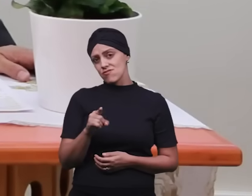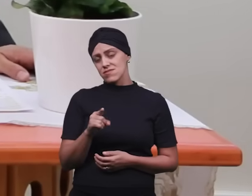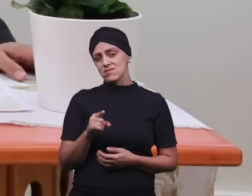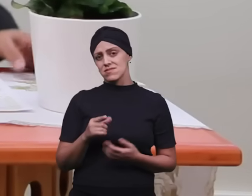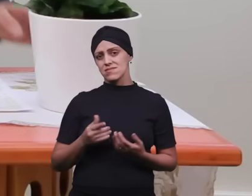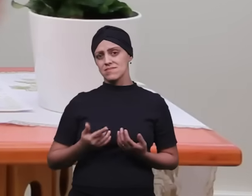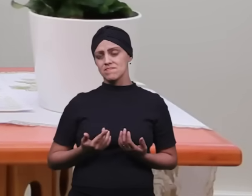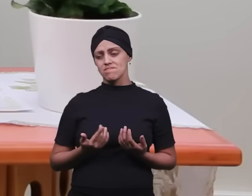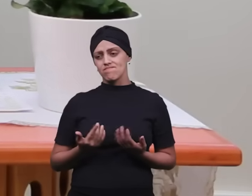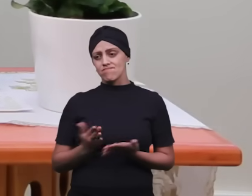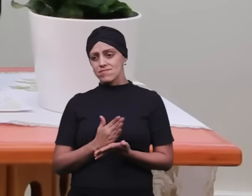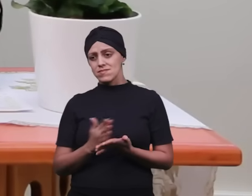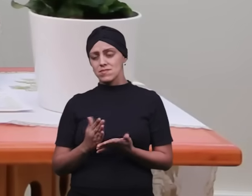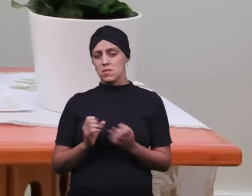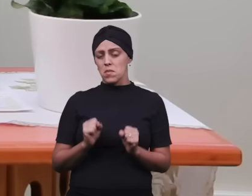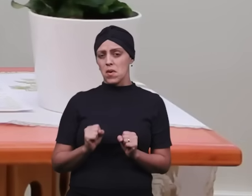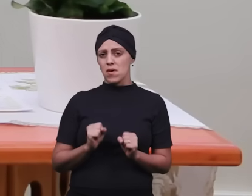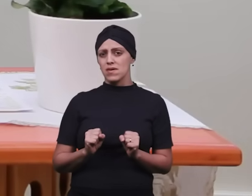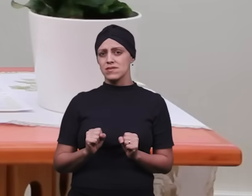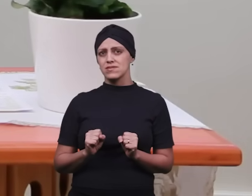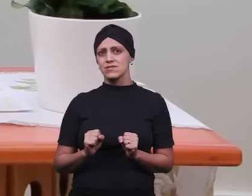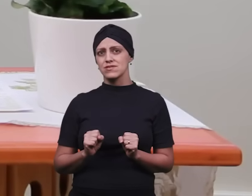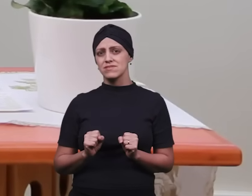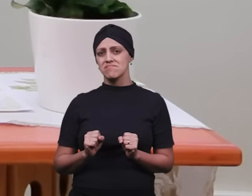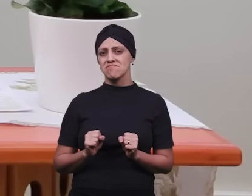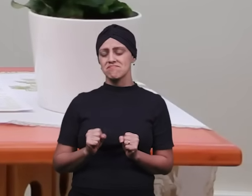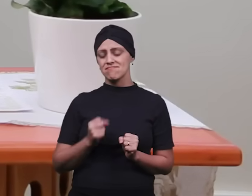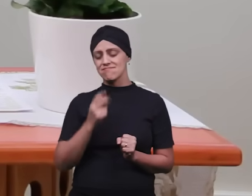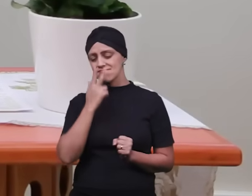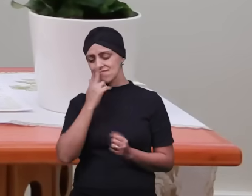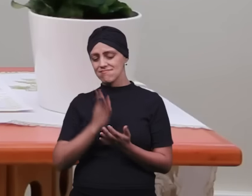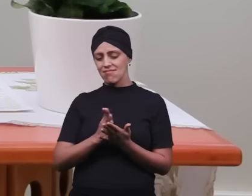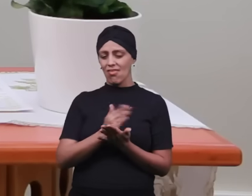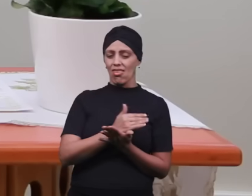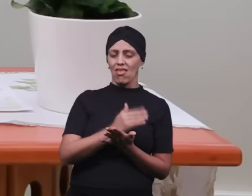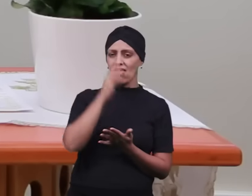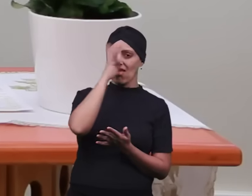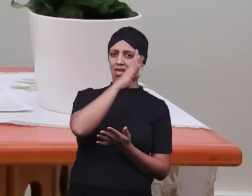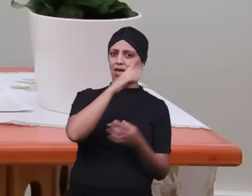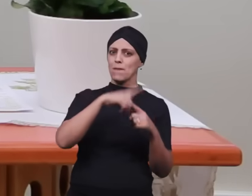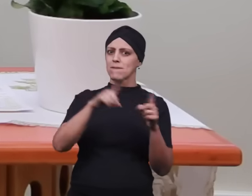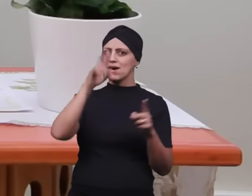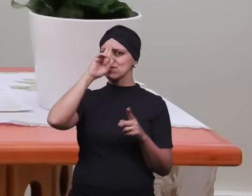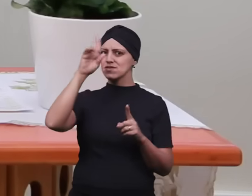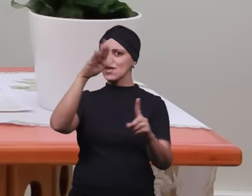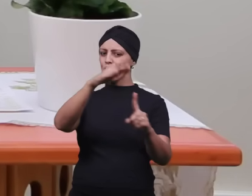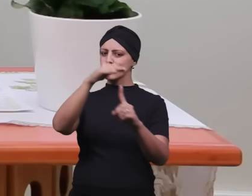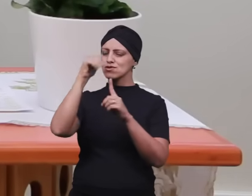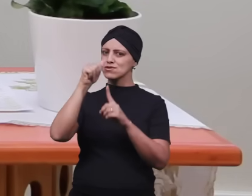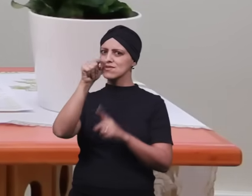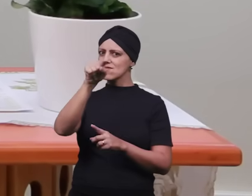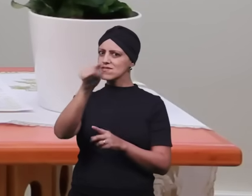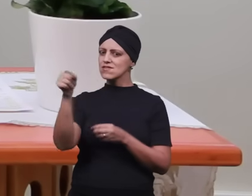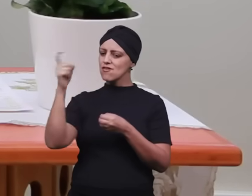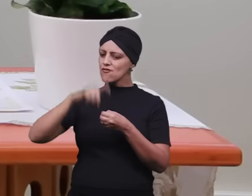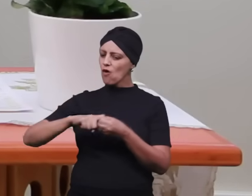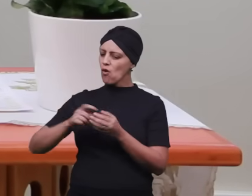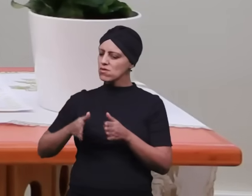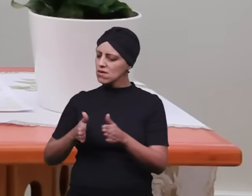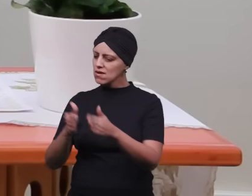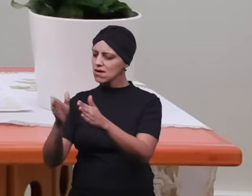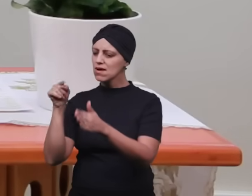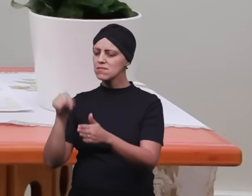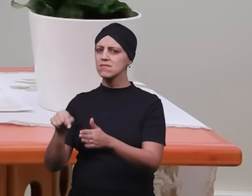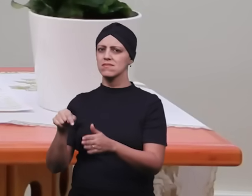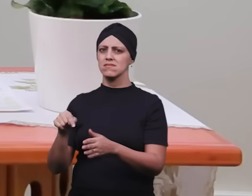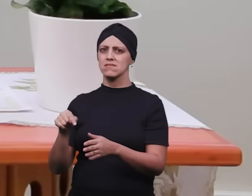está vivendo essa experiência, esse preparo para esse dia, mas Deus quer te trazer de volta para o caminho.